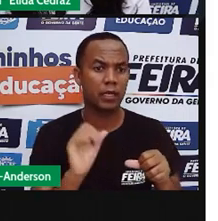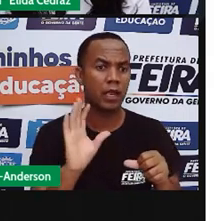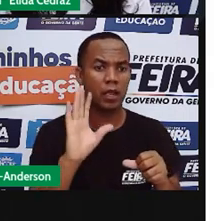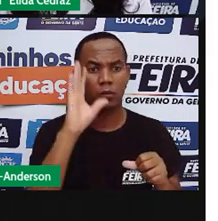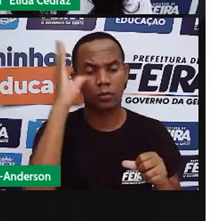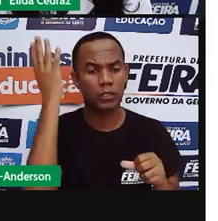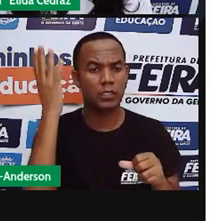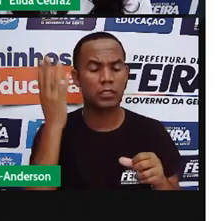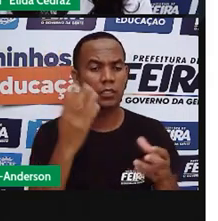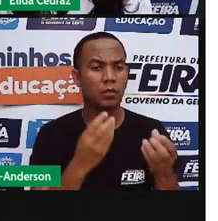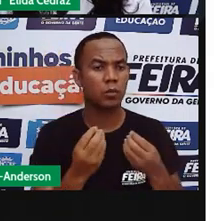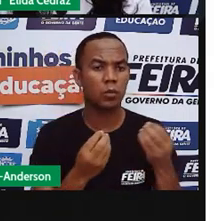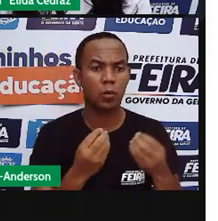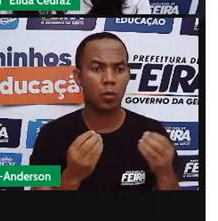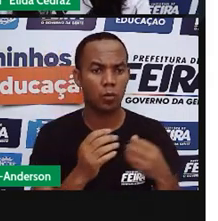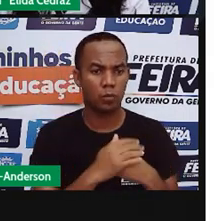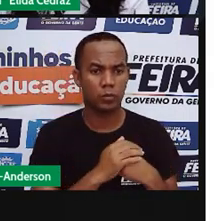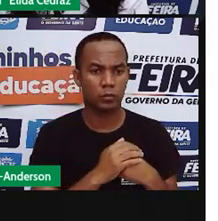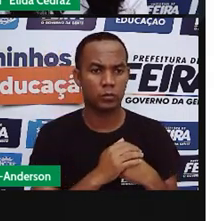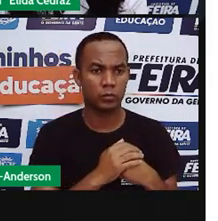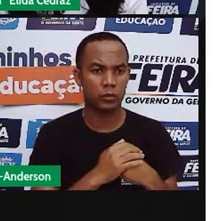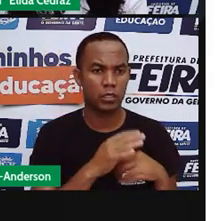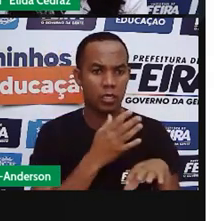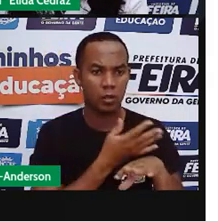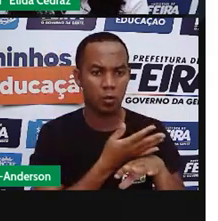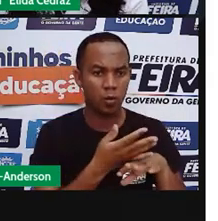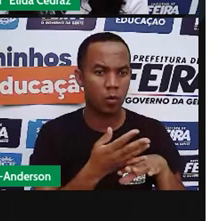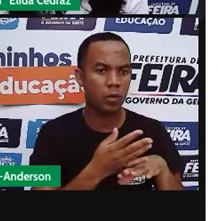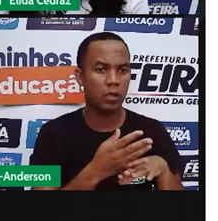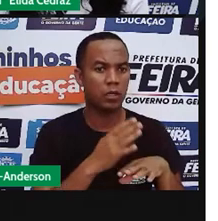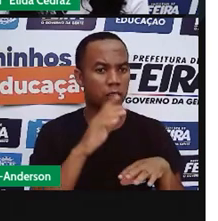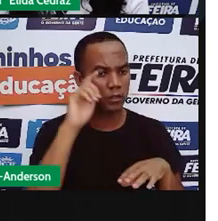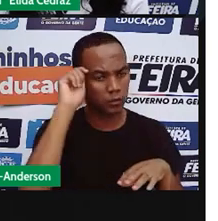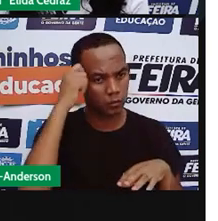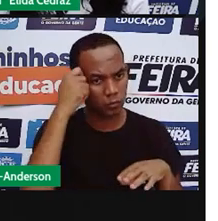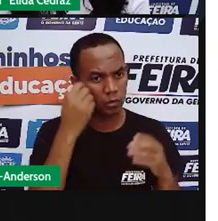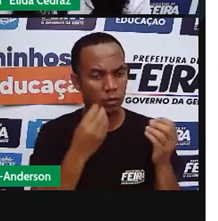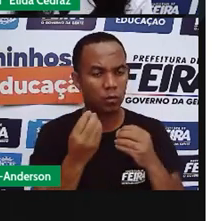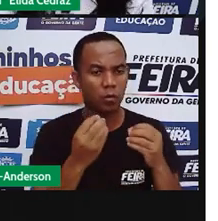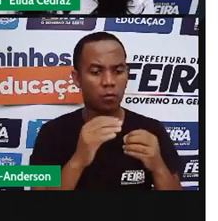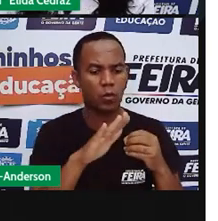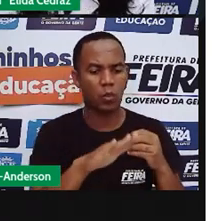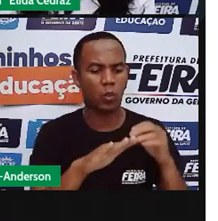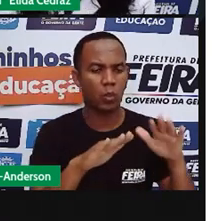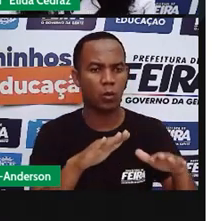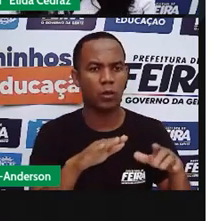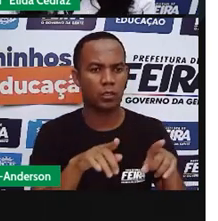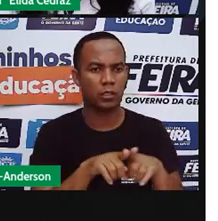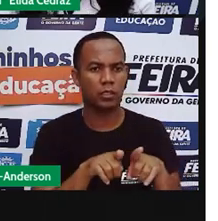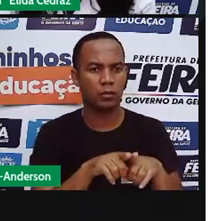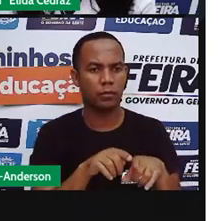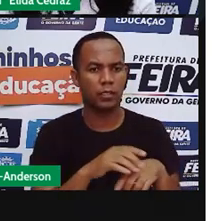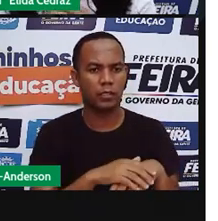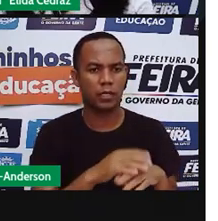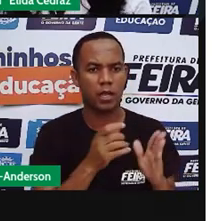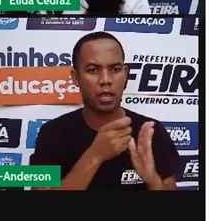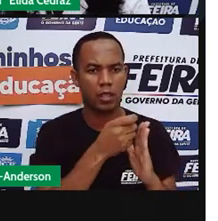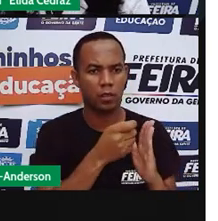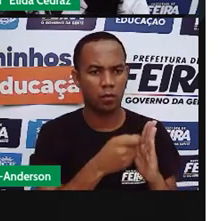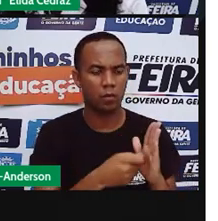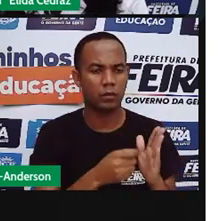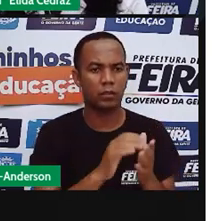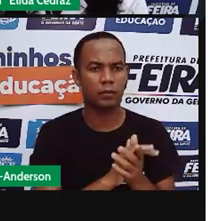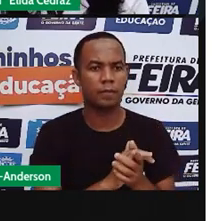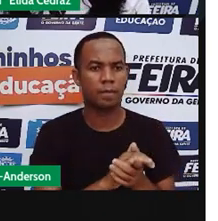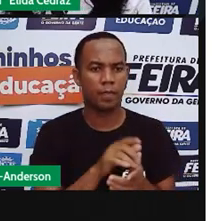nas superfícies claras e escuras com o toque da sua mão. E você vai anotar.